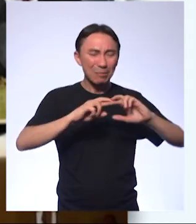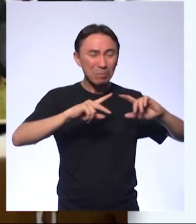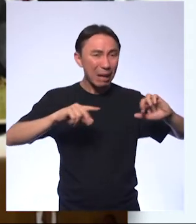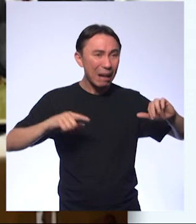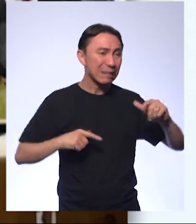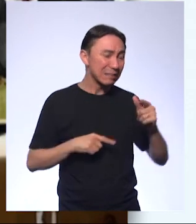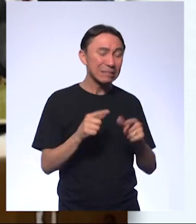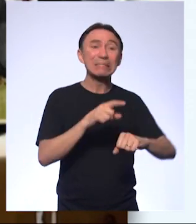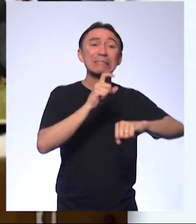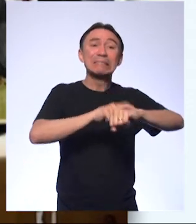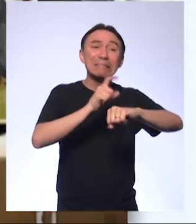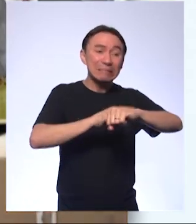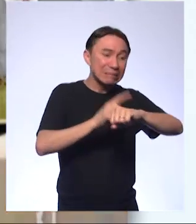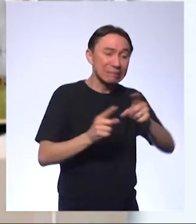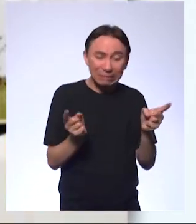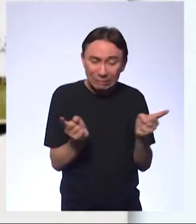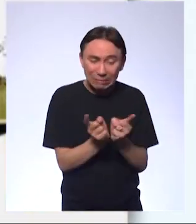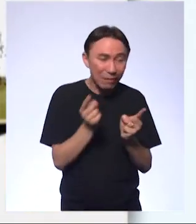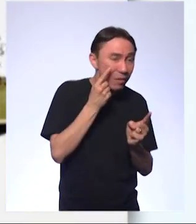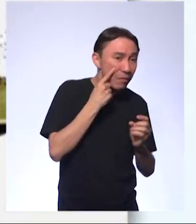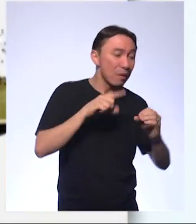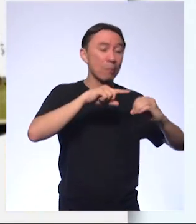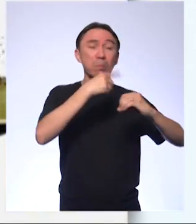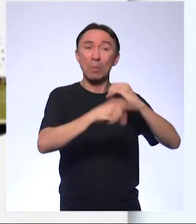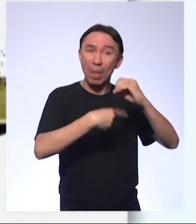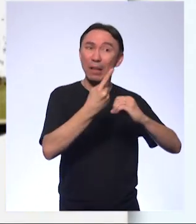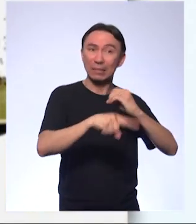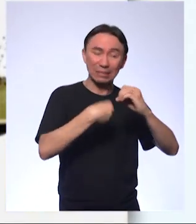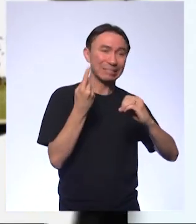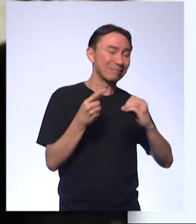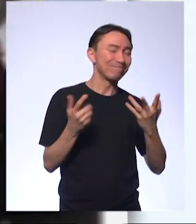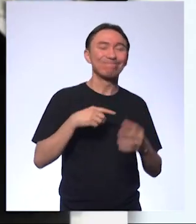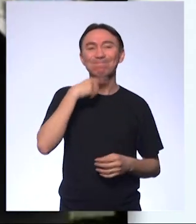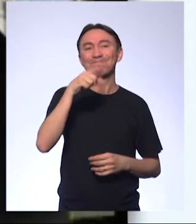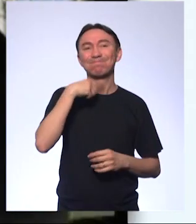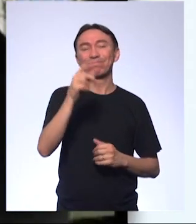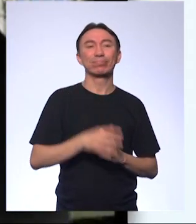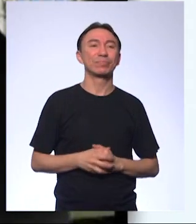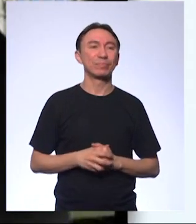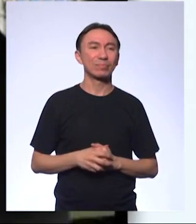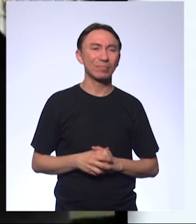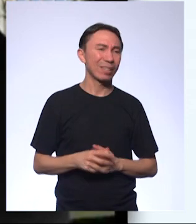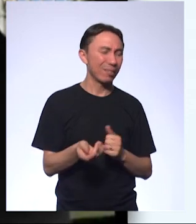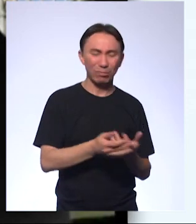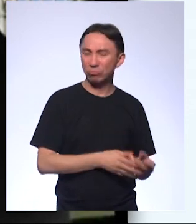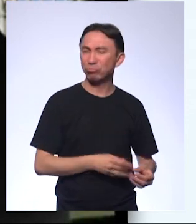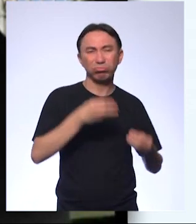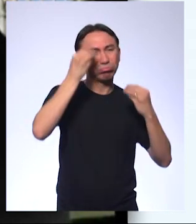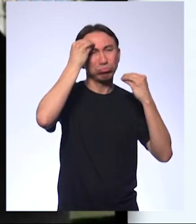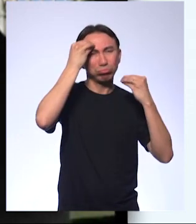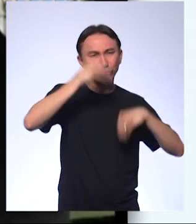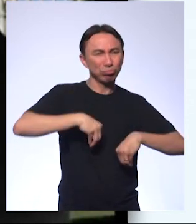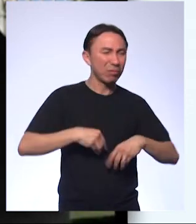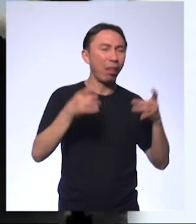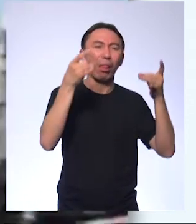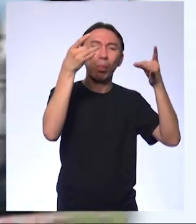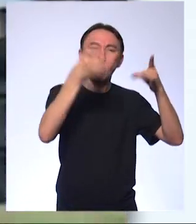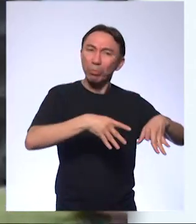com o objetivo de aprofundar o modelo atômico do pudim de passas com o próprio Thomson. Contudo, sua estada em Cambridge foi uma